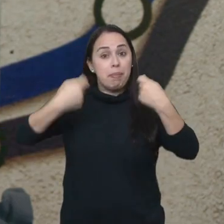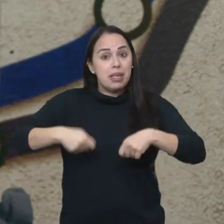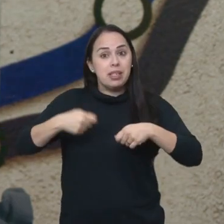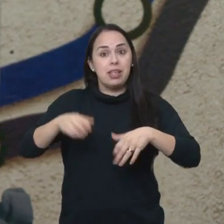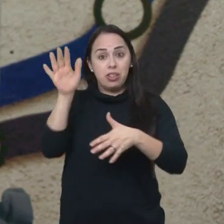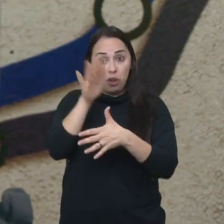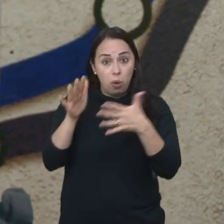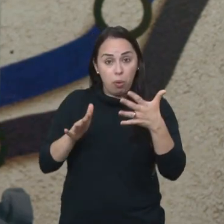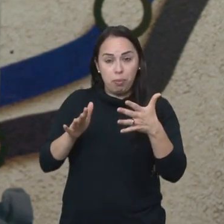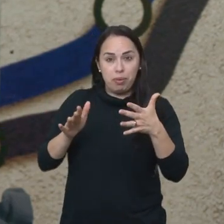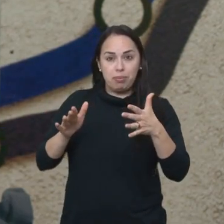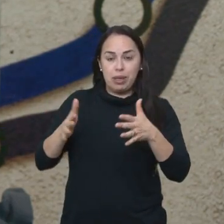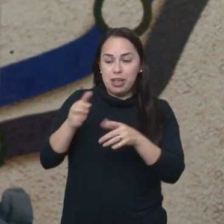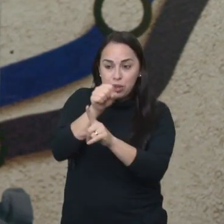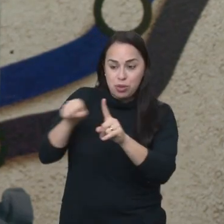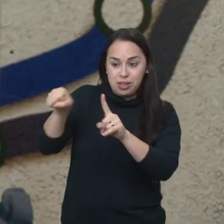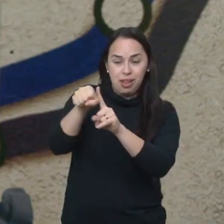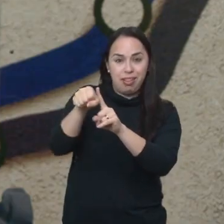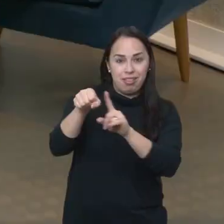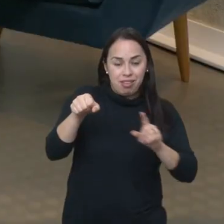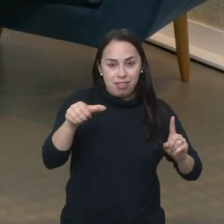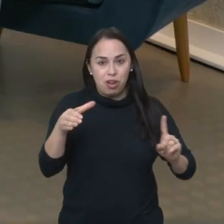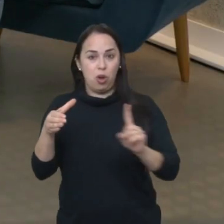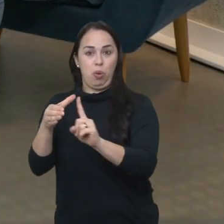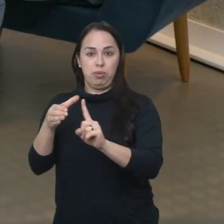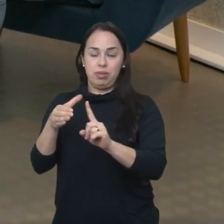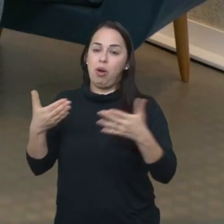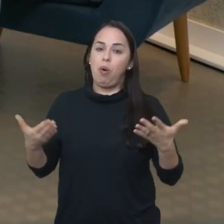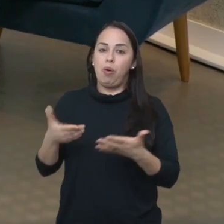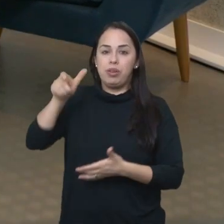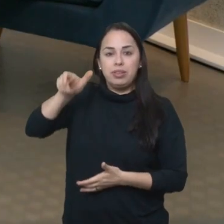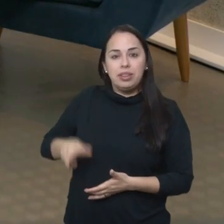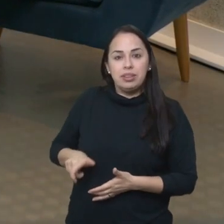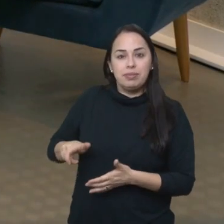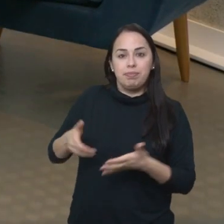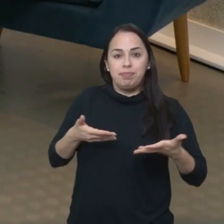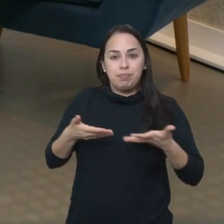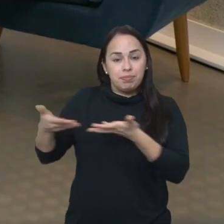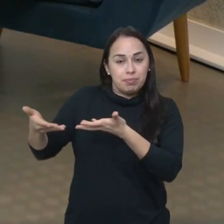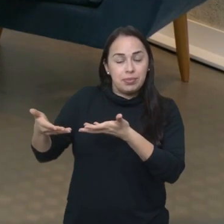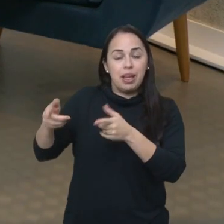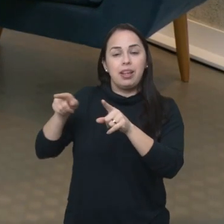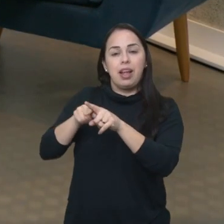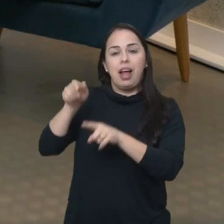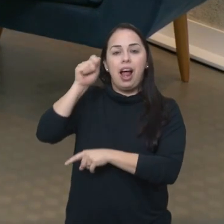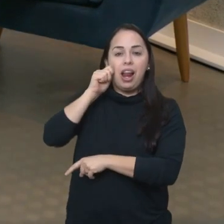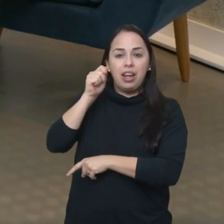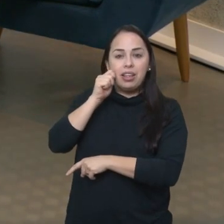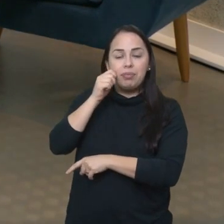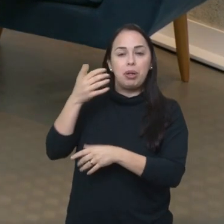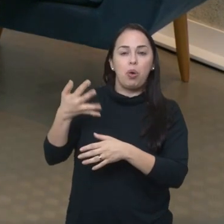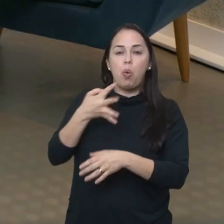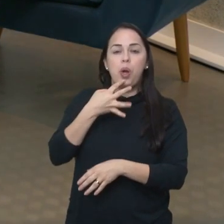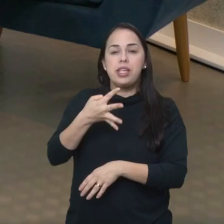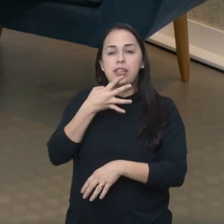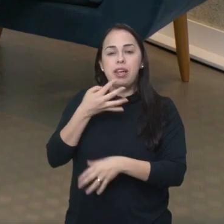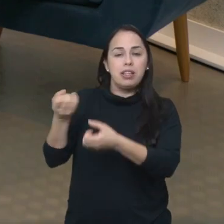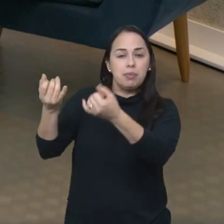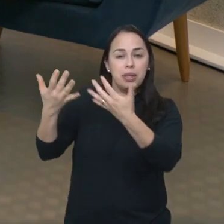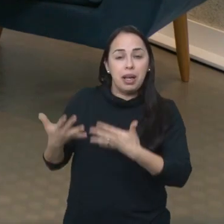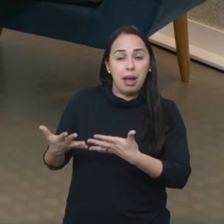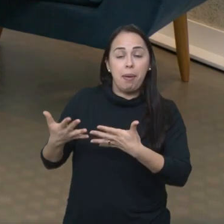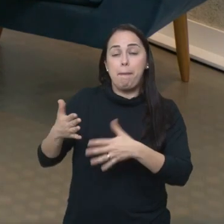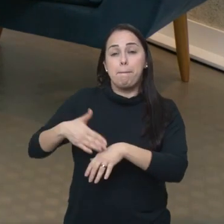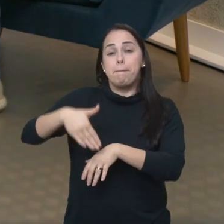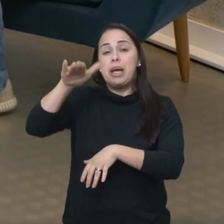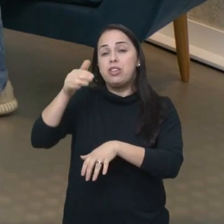para serem inclusas na sociedade. E hoje recebemos a Aline Ambrosio, que é tradutora e intérprete de Libras, para conhecer um pouco mais sobre